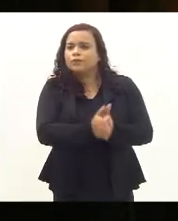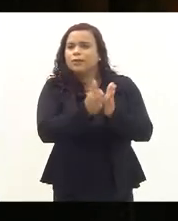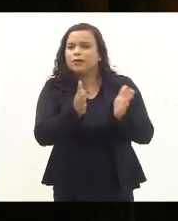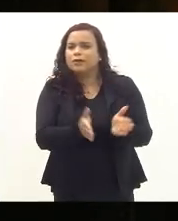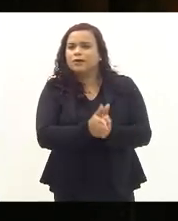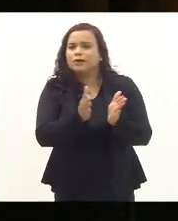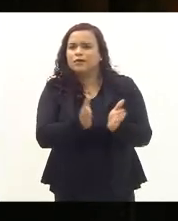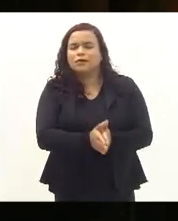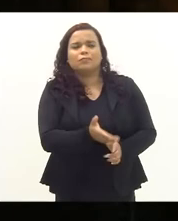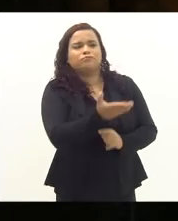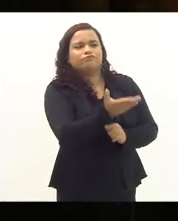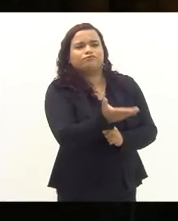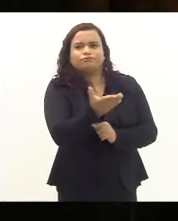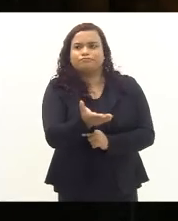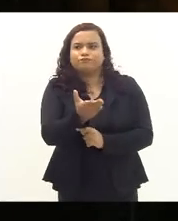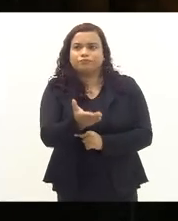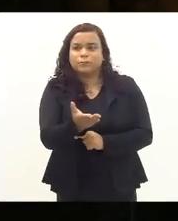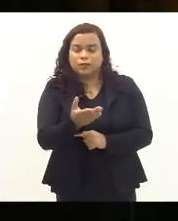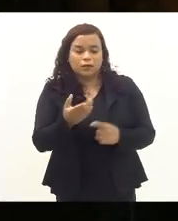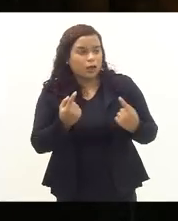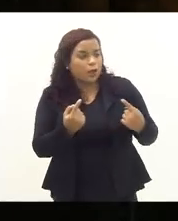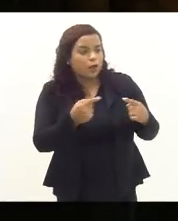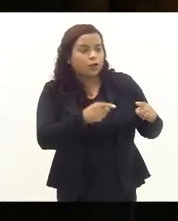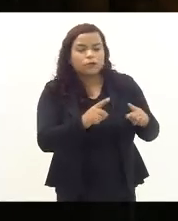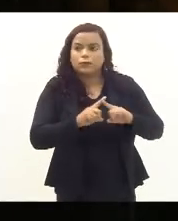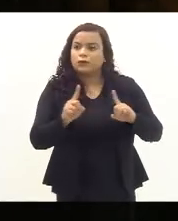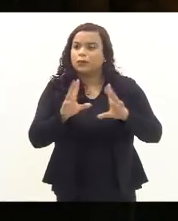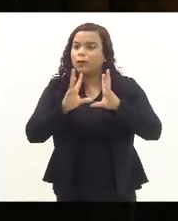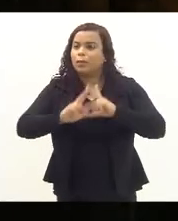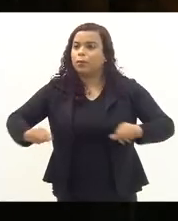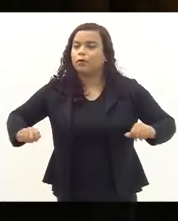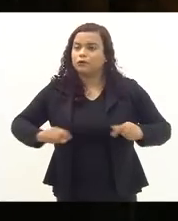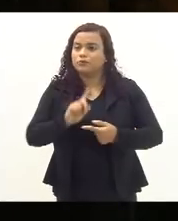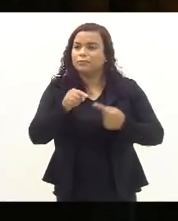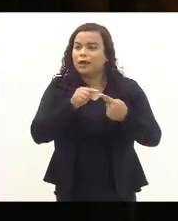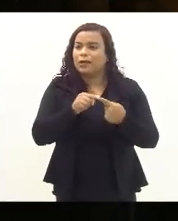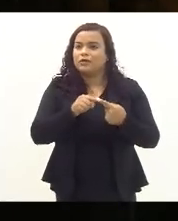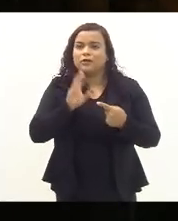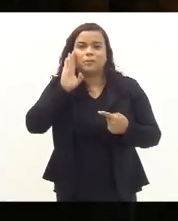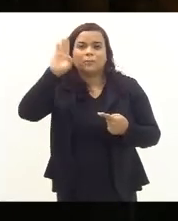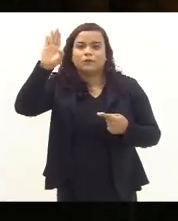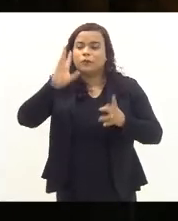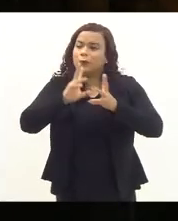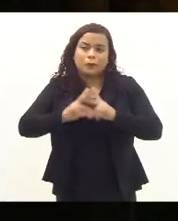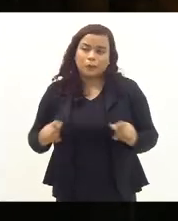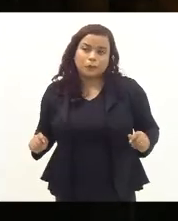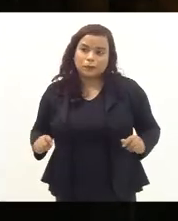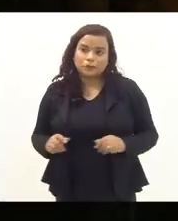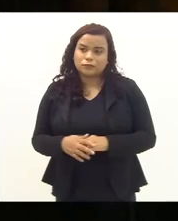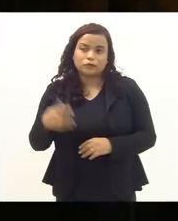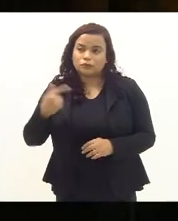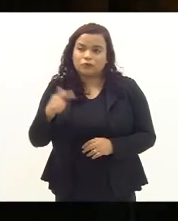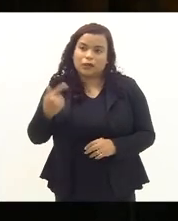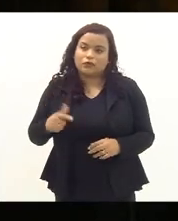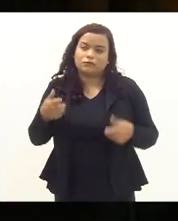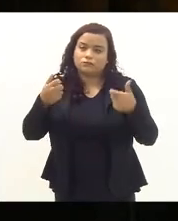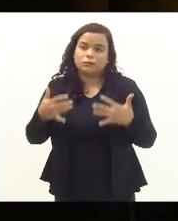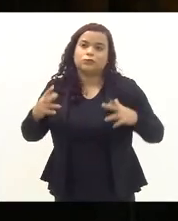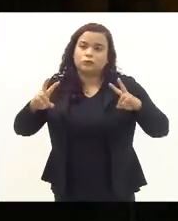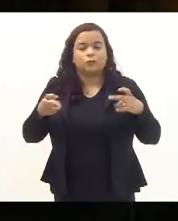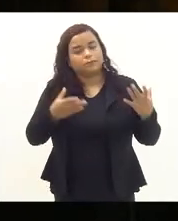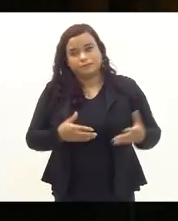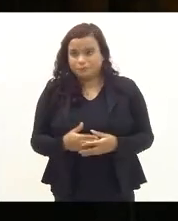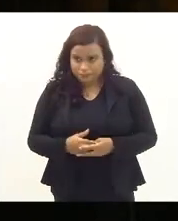que desapareceu das metas e prioridades e não há qualquer